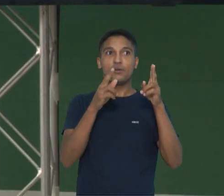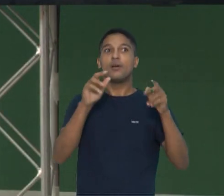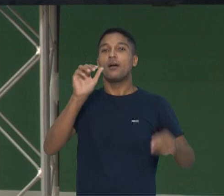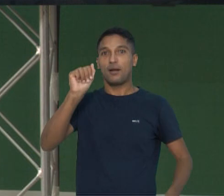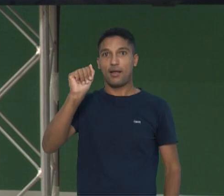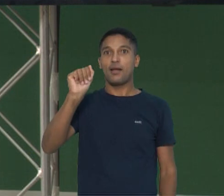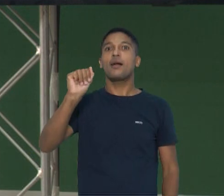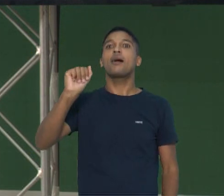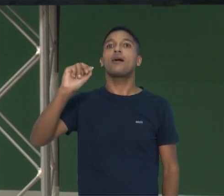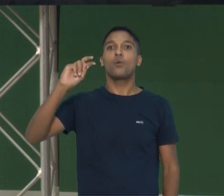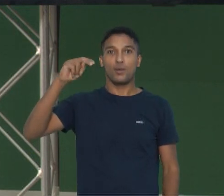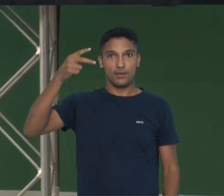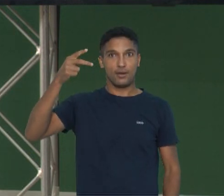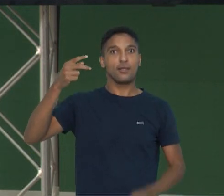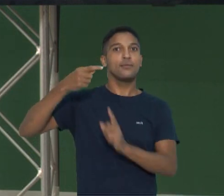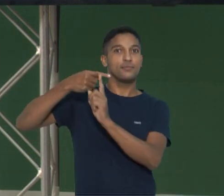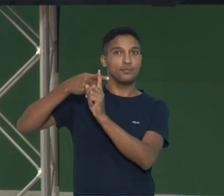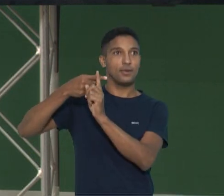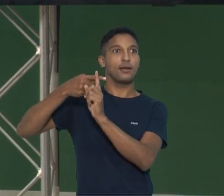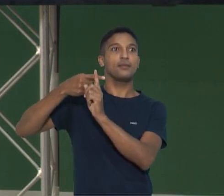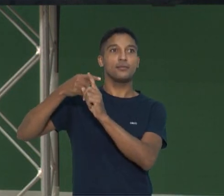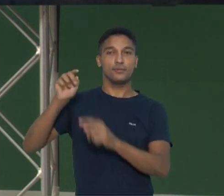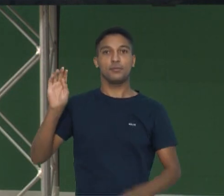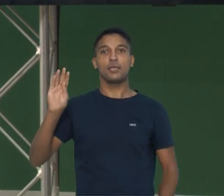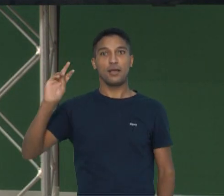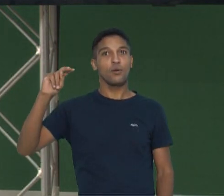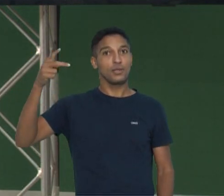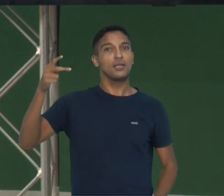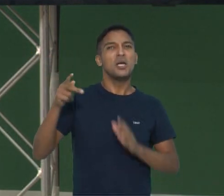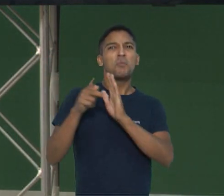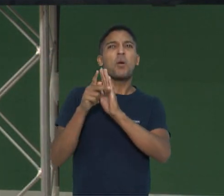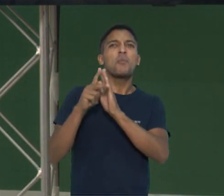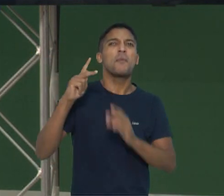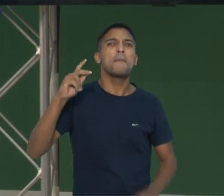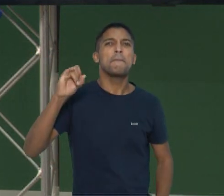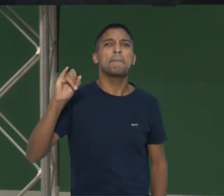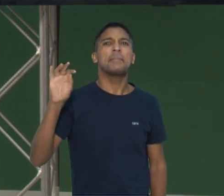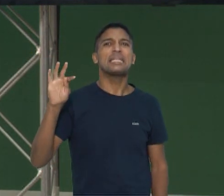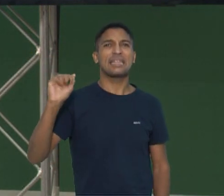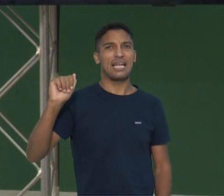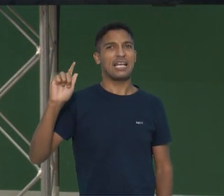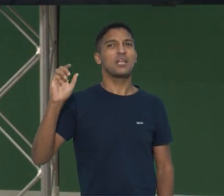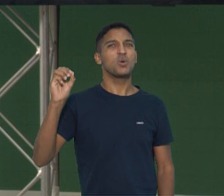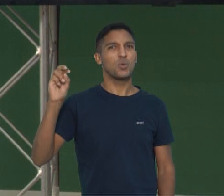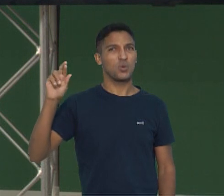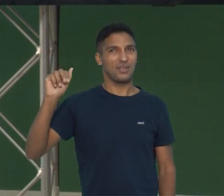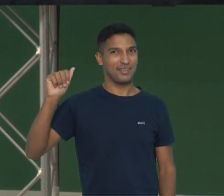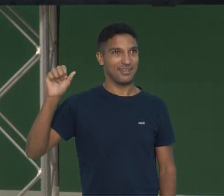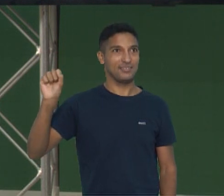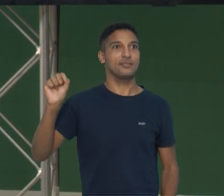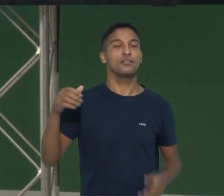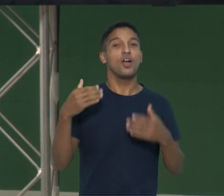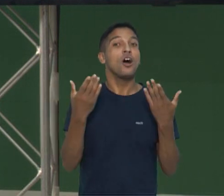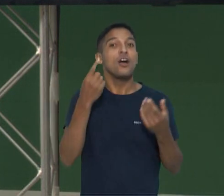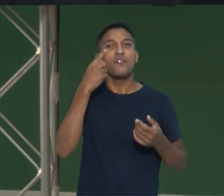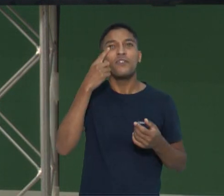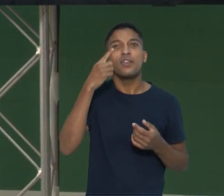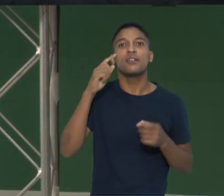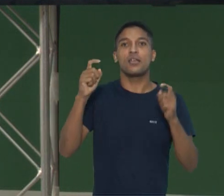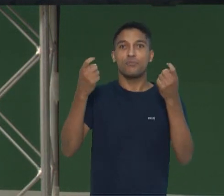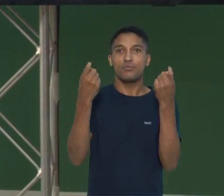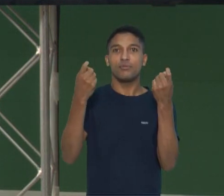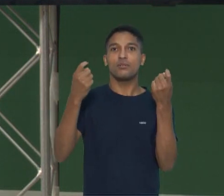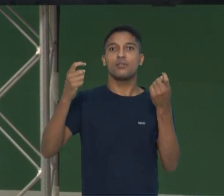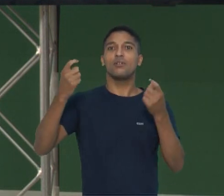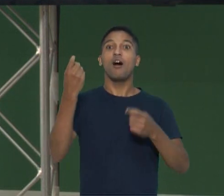relação pitagórica, nós vamos poder visualizar melhor através dessa imagem. Eu deixei a imagem para vocês, para que vocês localizem que